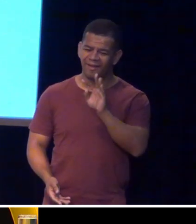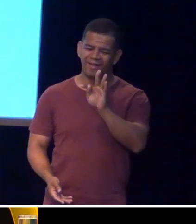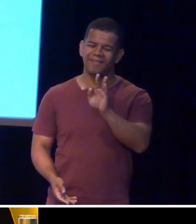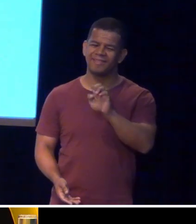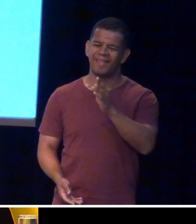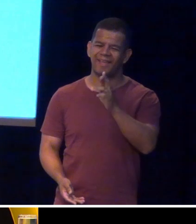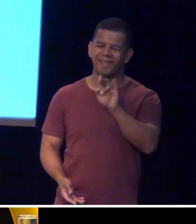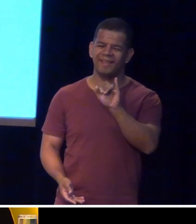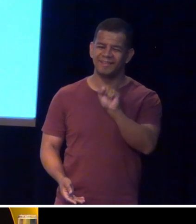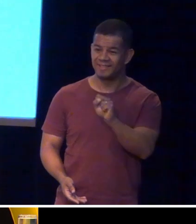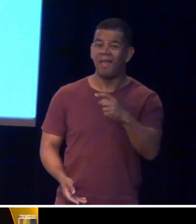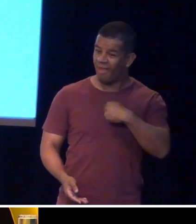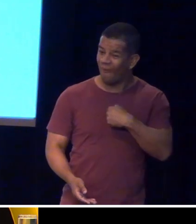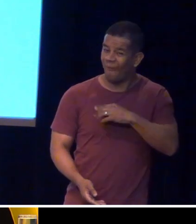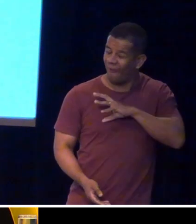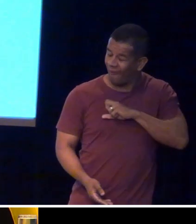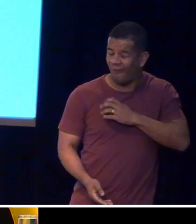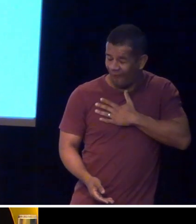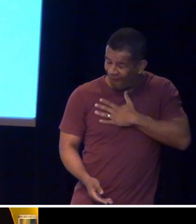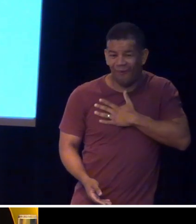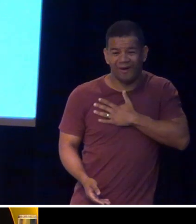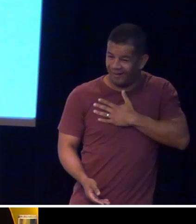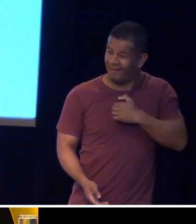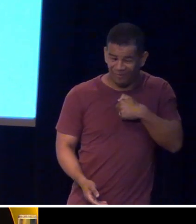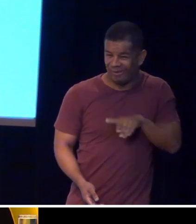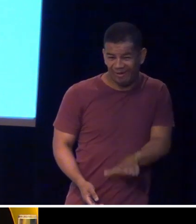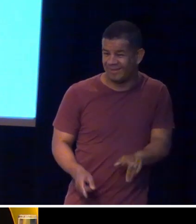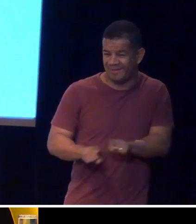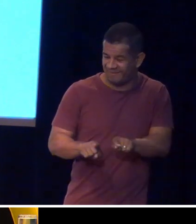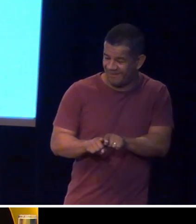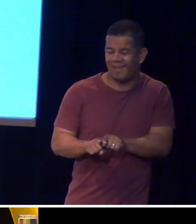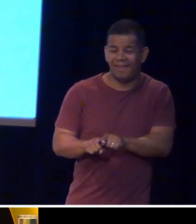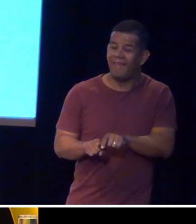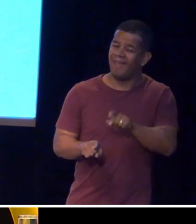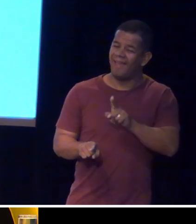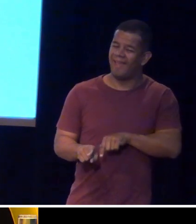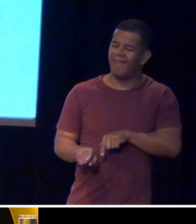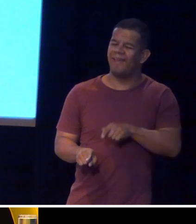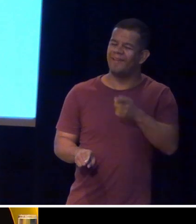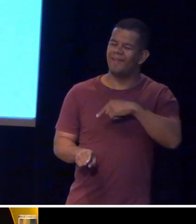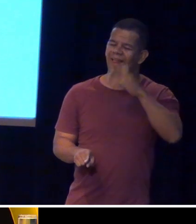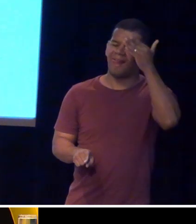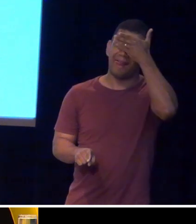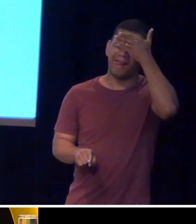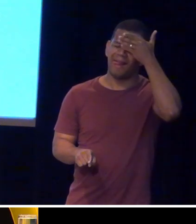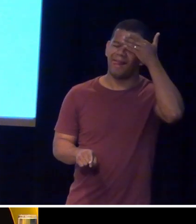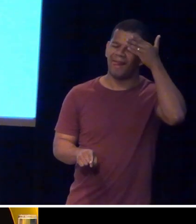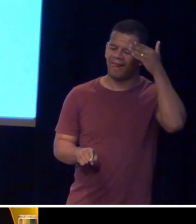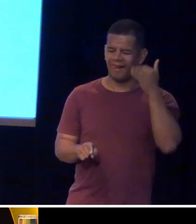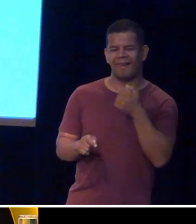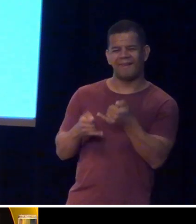eu ainda estou na minha segunda infância, porque é uma forma de você relaxar, são esses jogos,